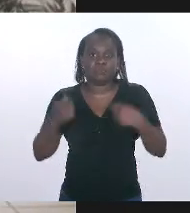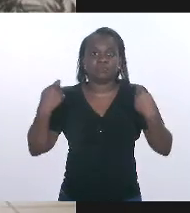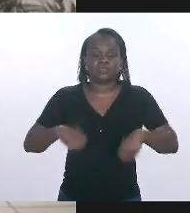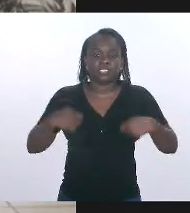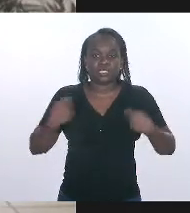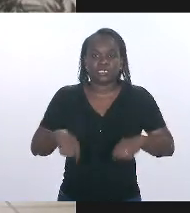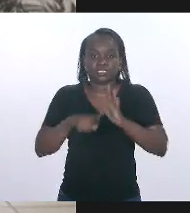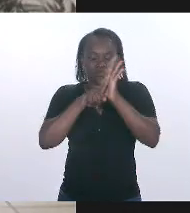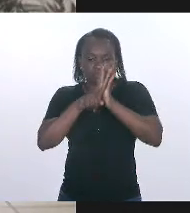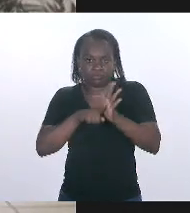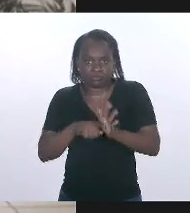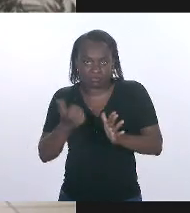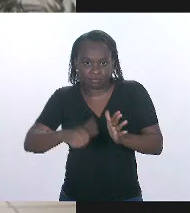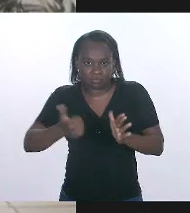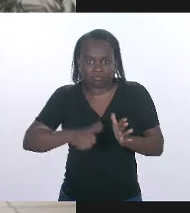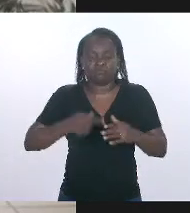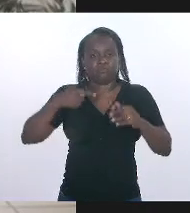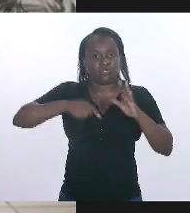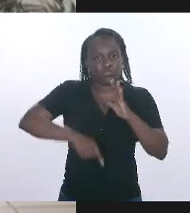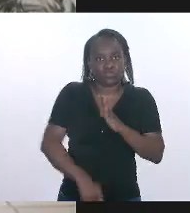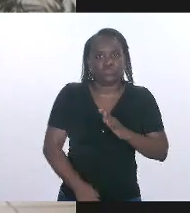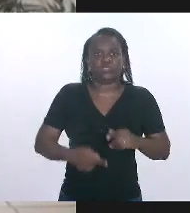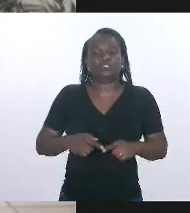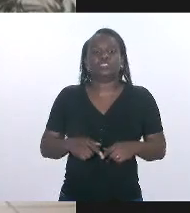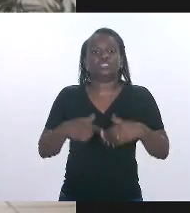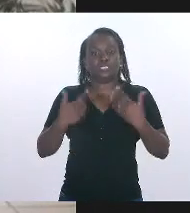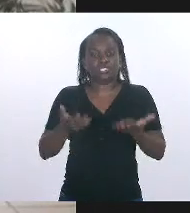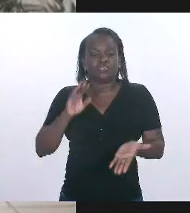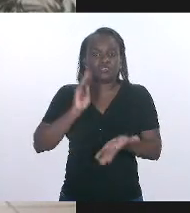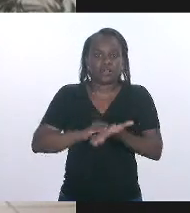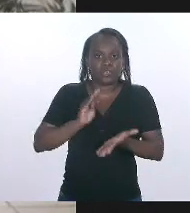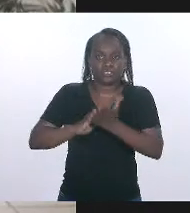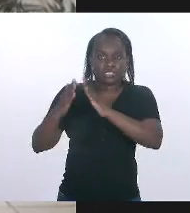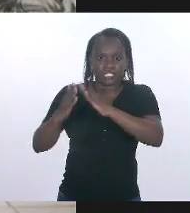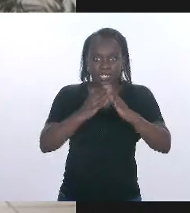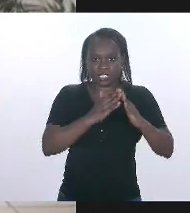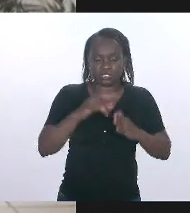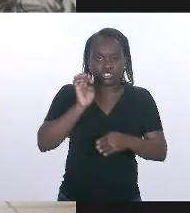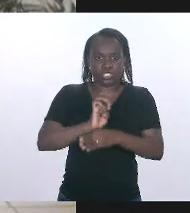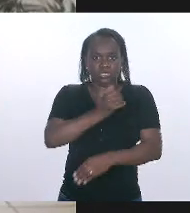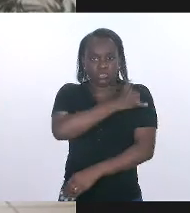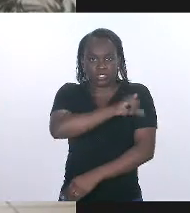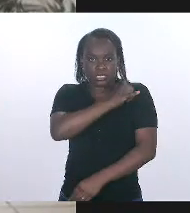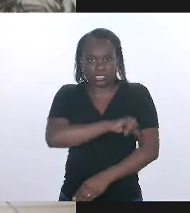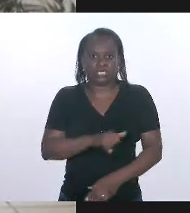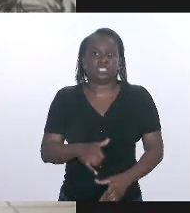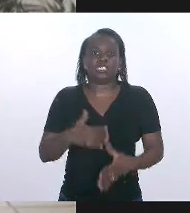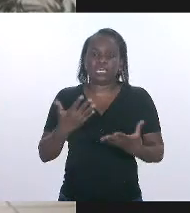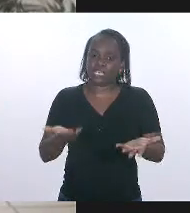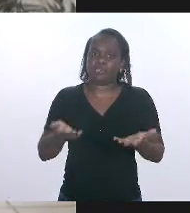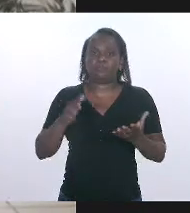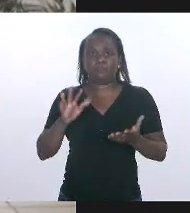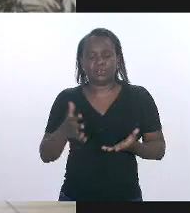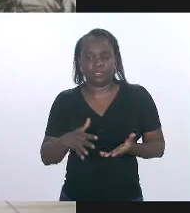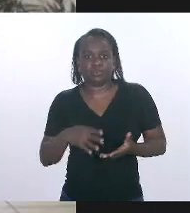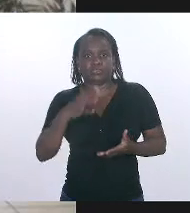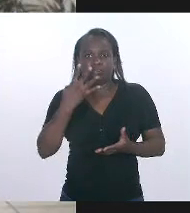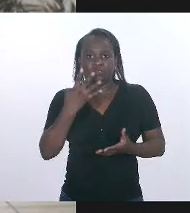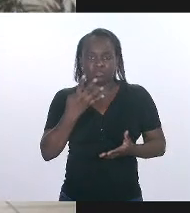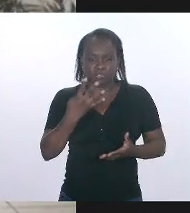necessita de uma avaliação profunda, senhor presidente. O déficit habitacional do Estado do Rio de Janeiro é de pelo menos